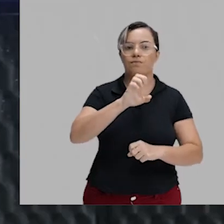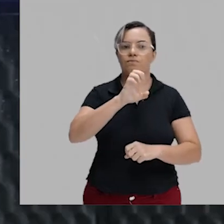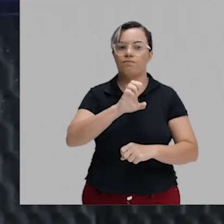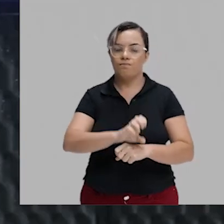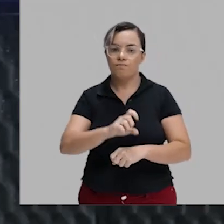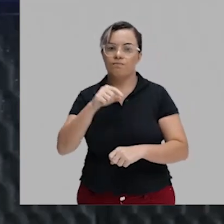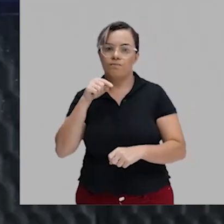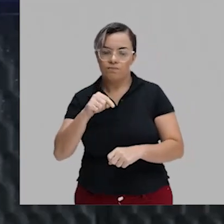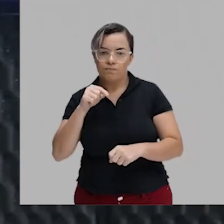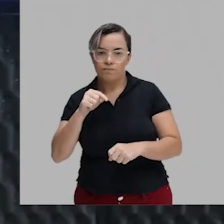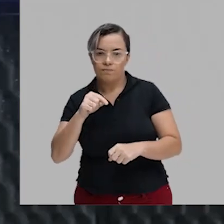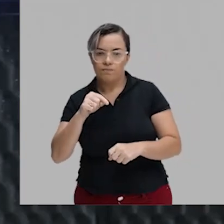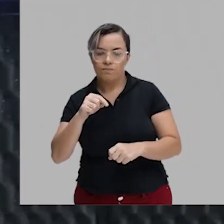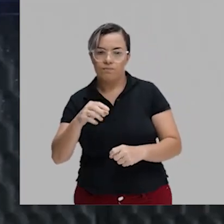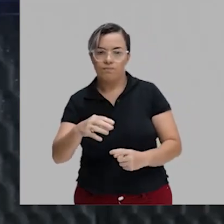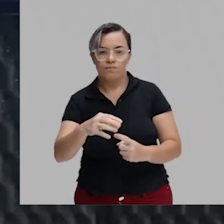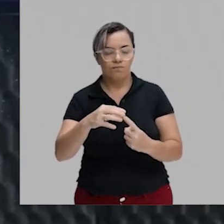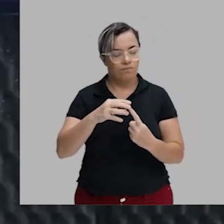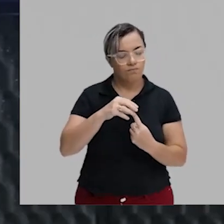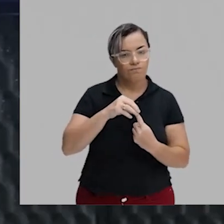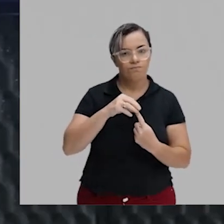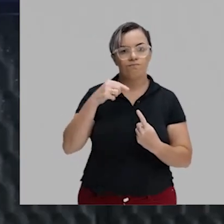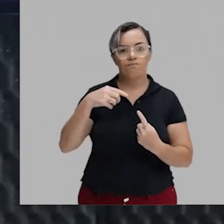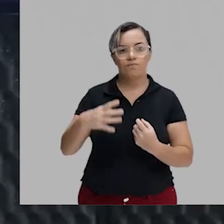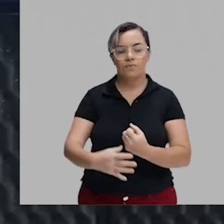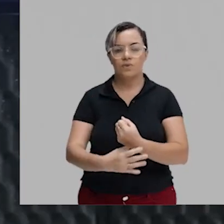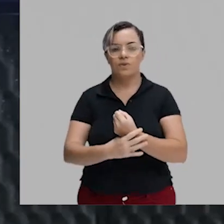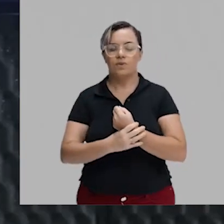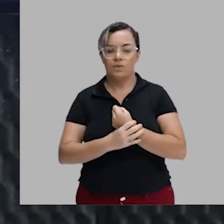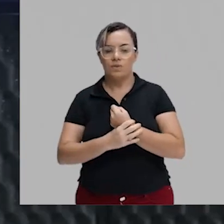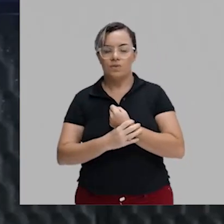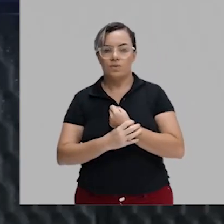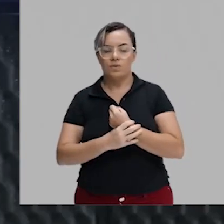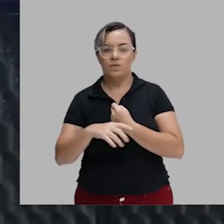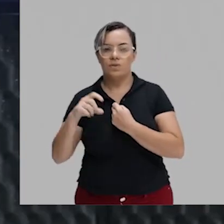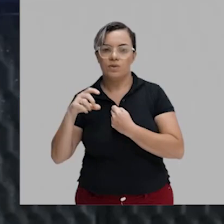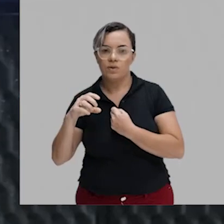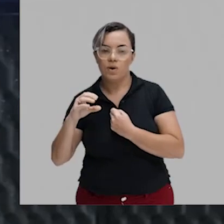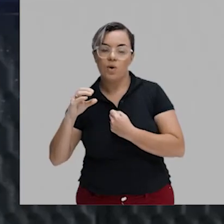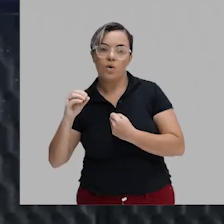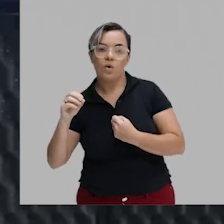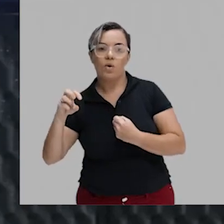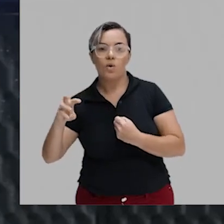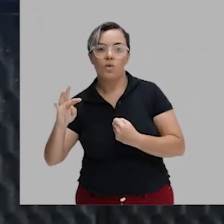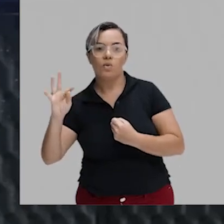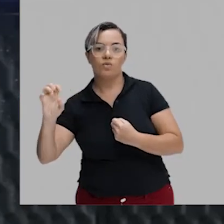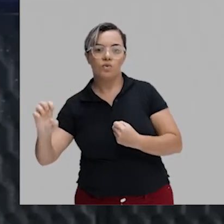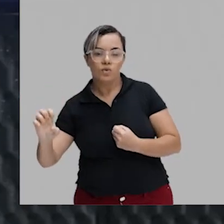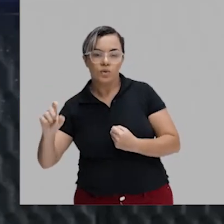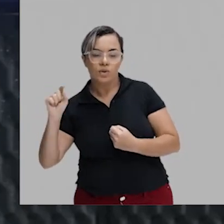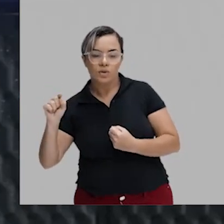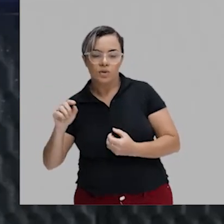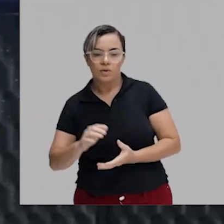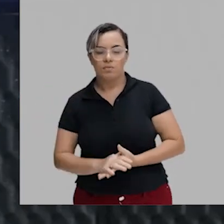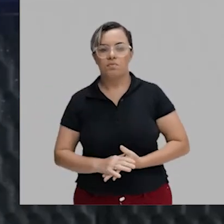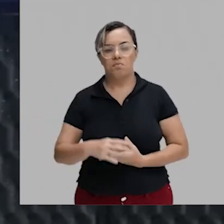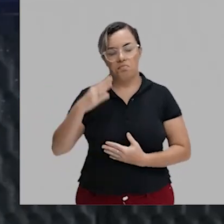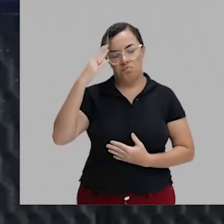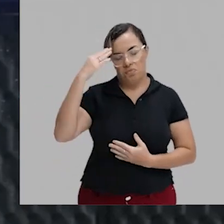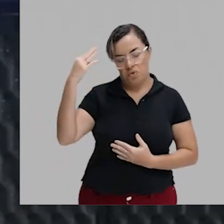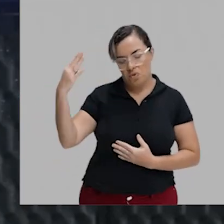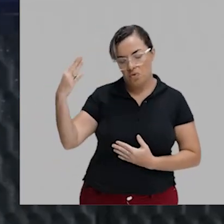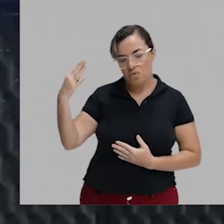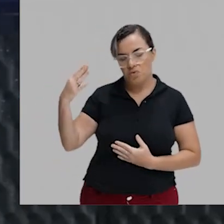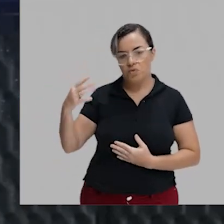aristocrática, a sociedade de corte, como diria o sociólogo Norberto Elias, a famosa sociedade de